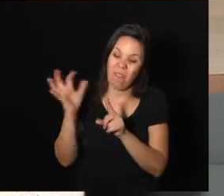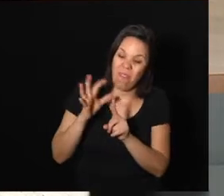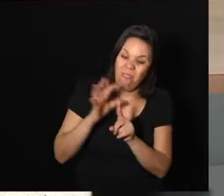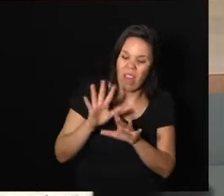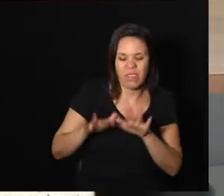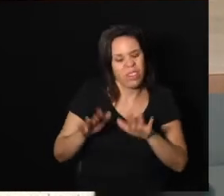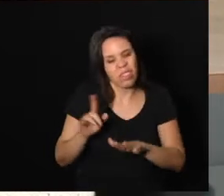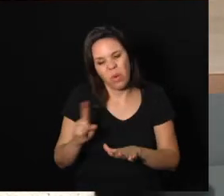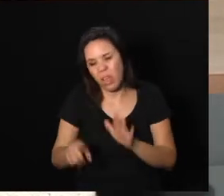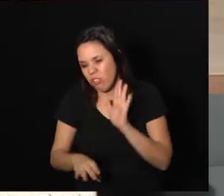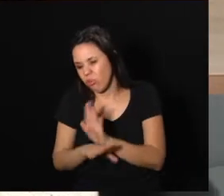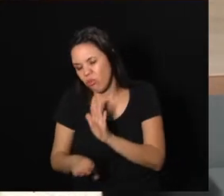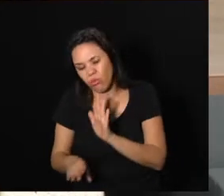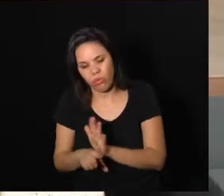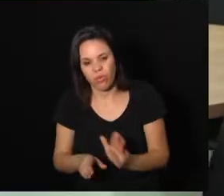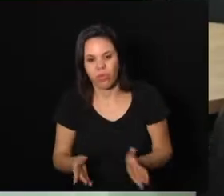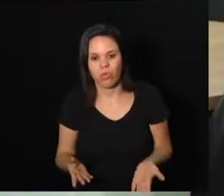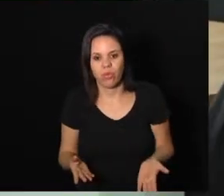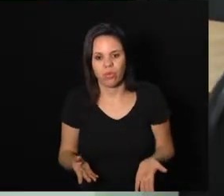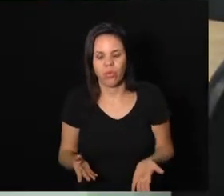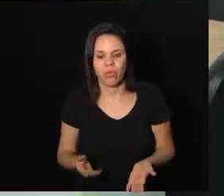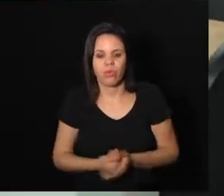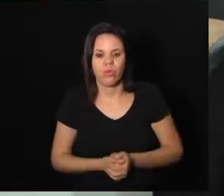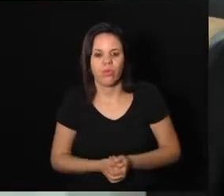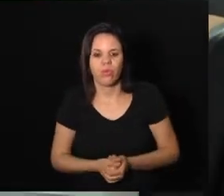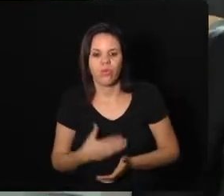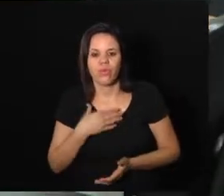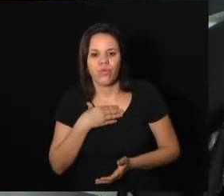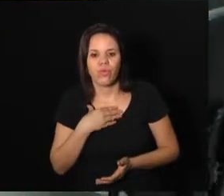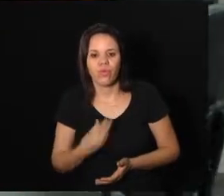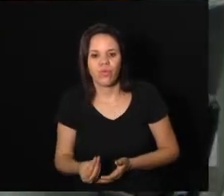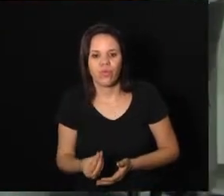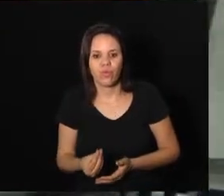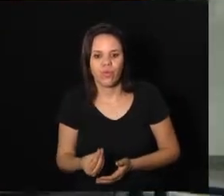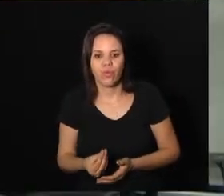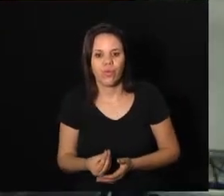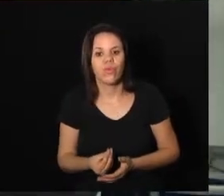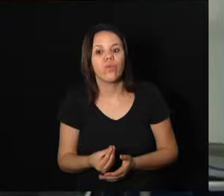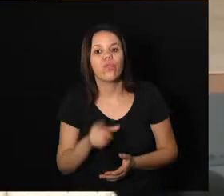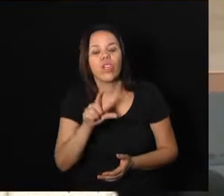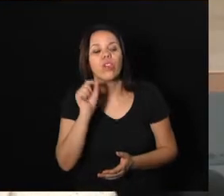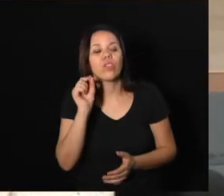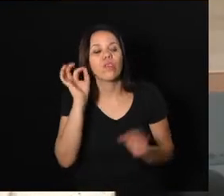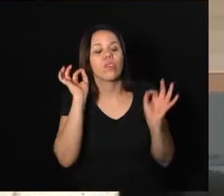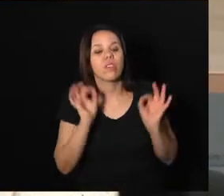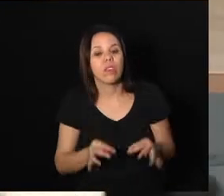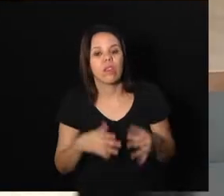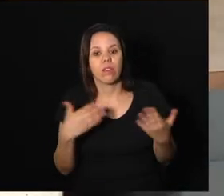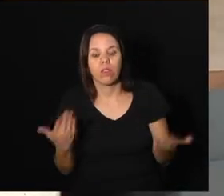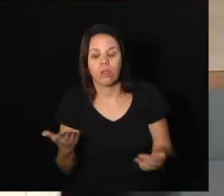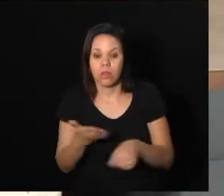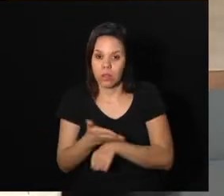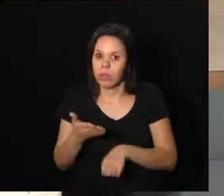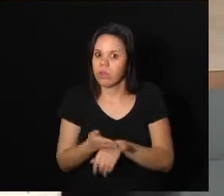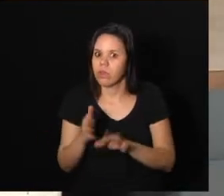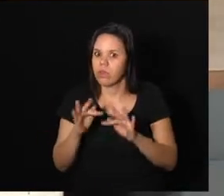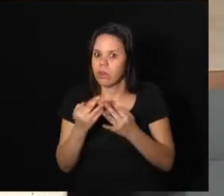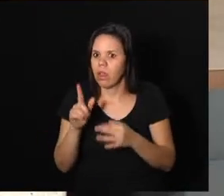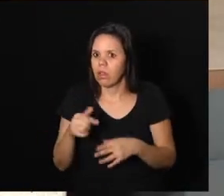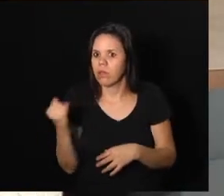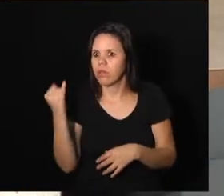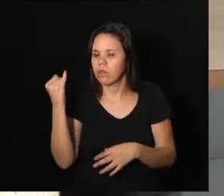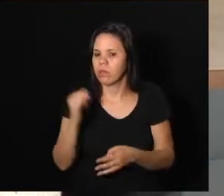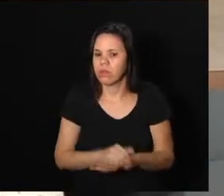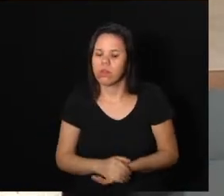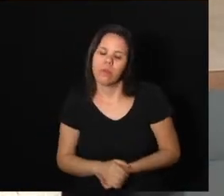às vezes não ajuda a colocar o filho ou a filha no rumo certo. Sim, a participação dos pais nessa escolha é muito